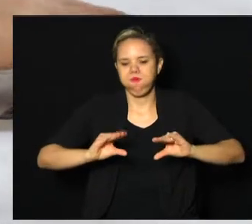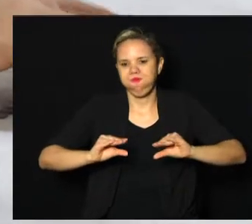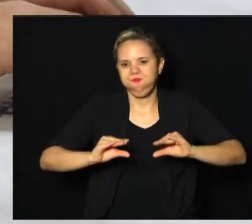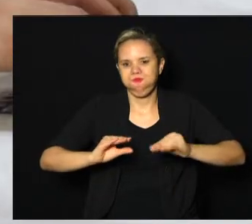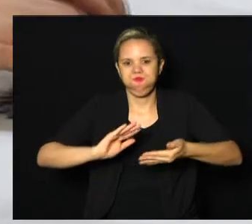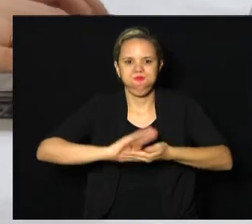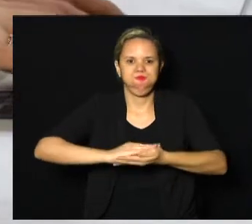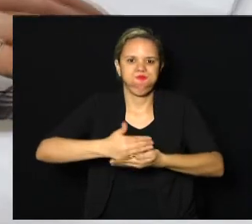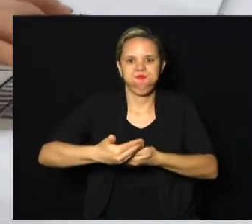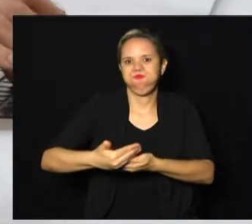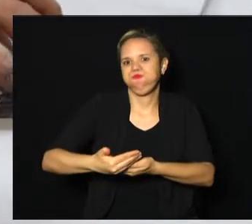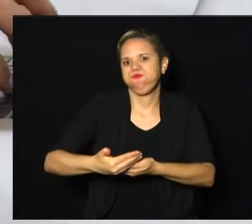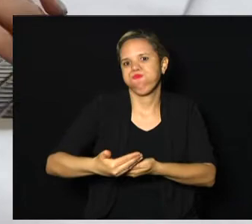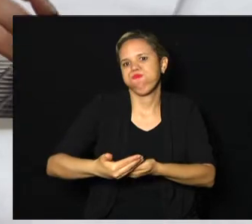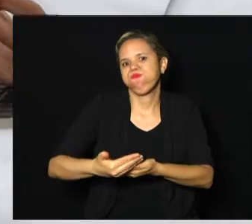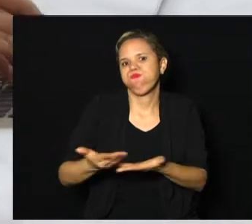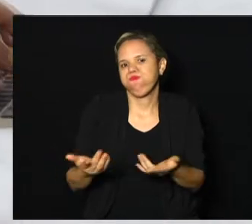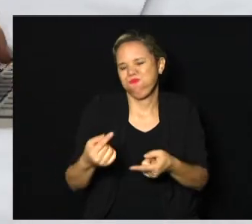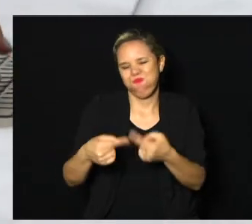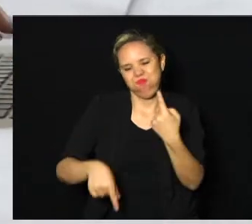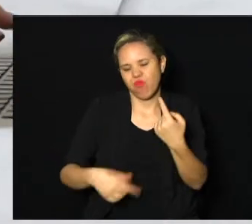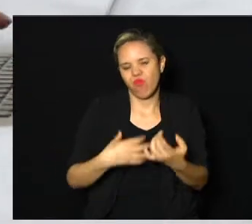notebook, enfim,